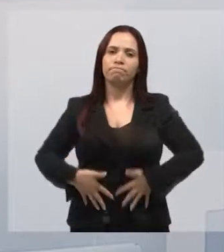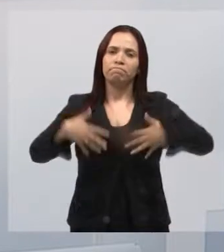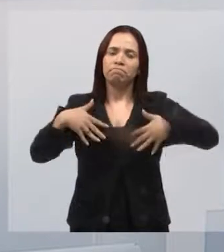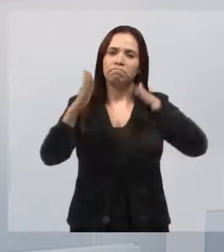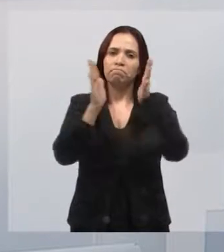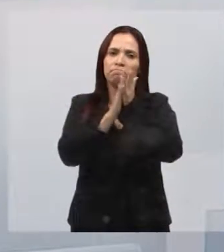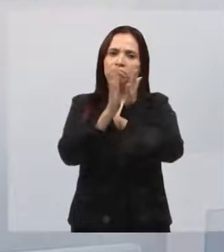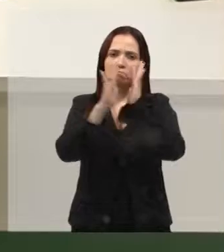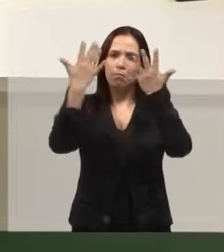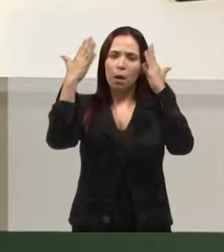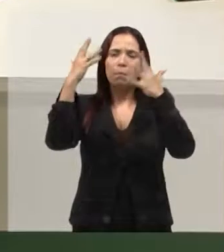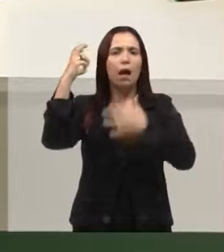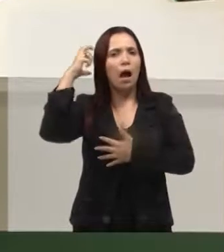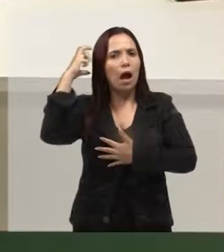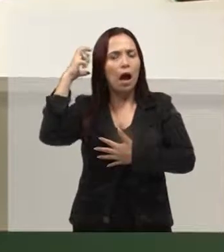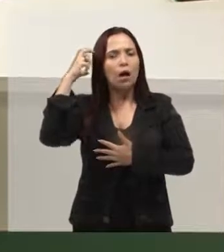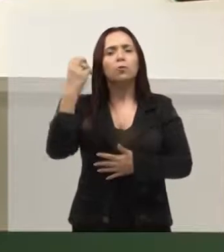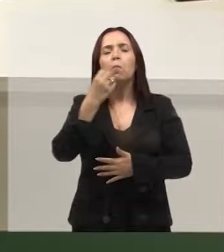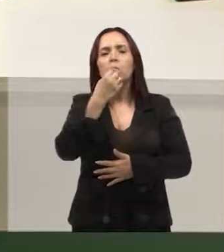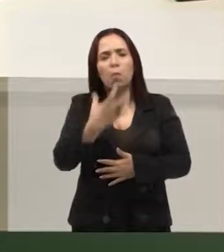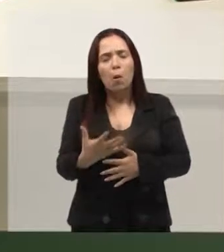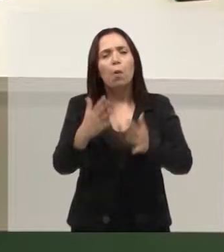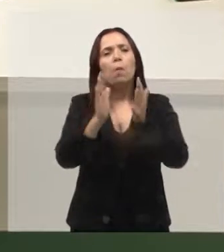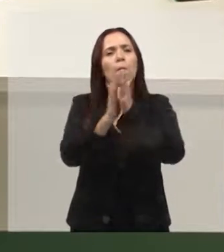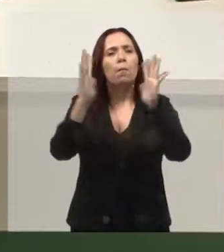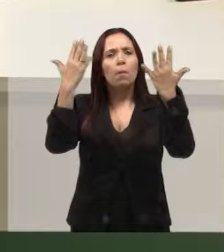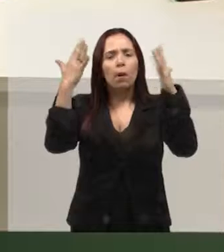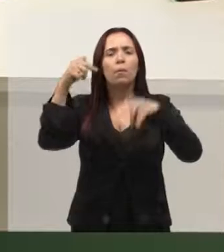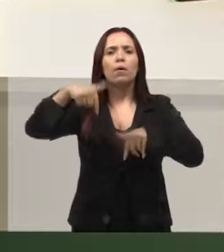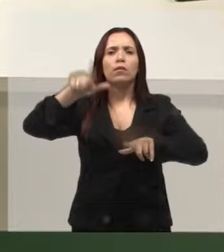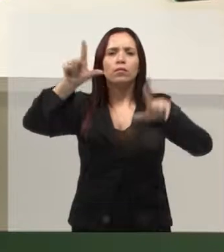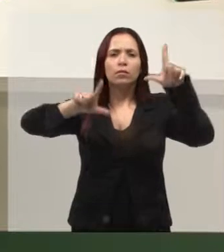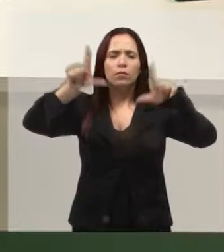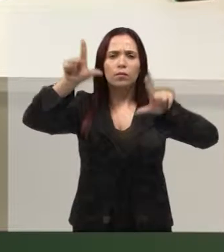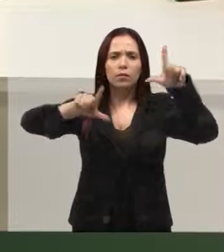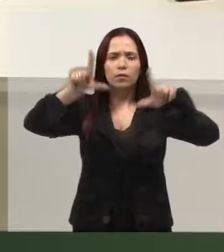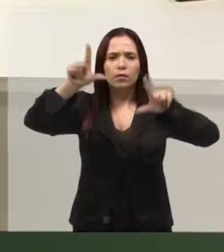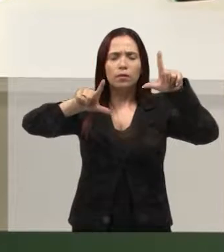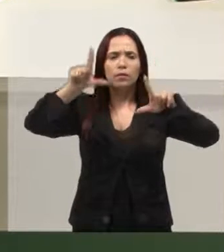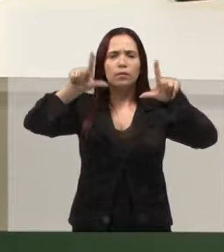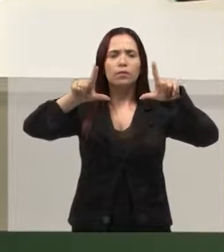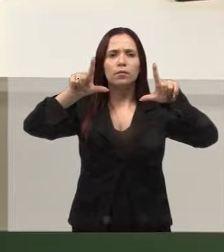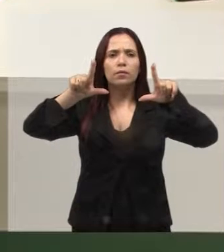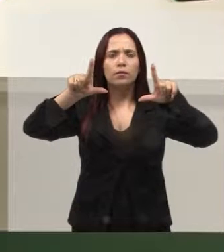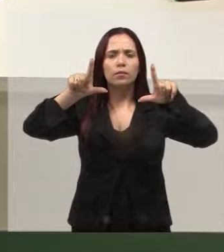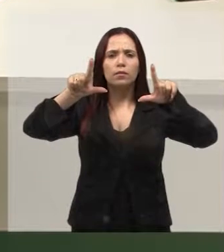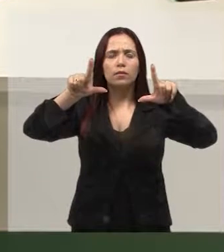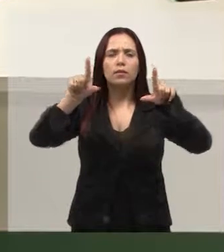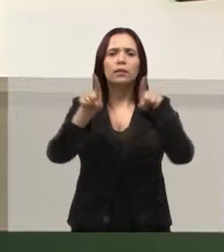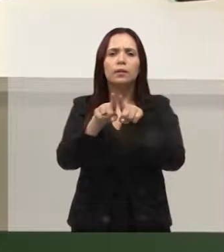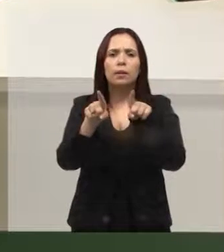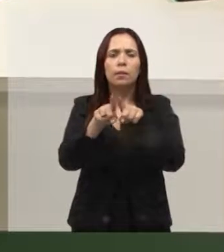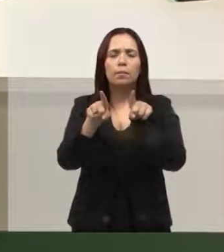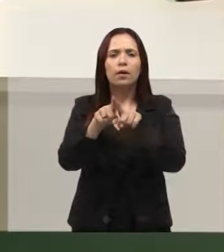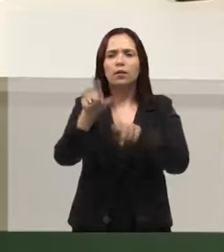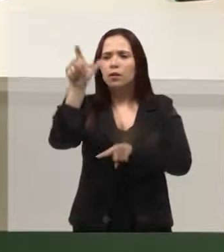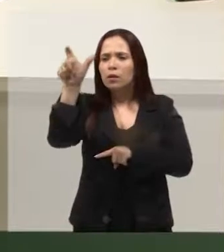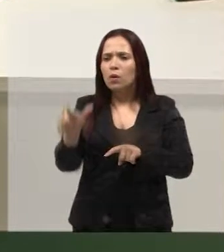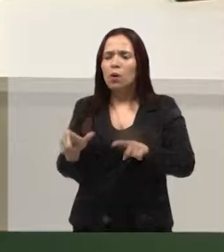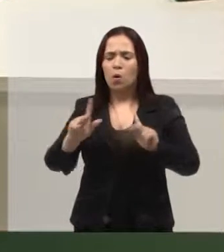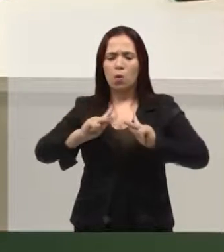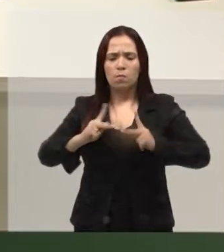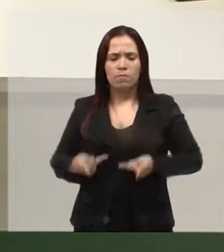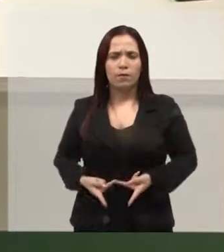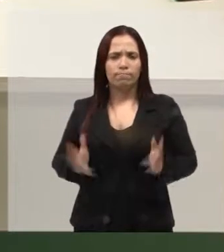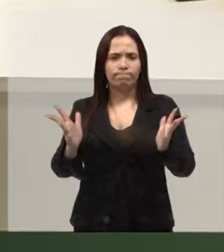seu programa Na Hora da Verdade. Obrigado. Parabéns aqui pela questão de ordem. E parabéns por esse ser humano que você é,